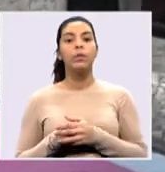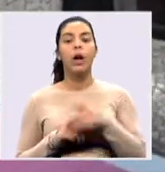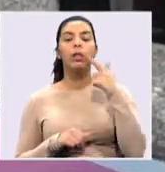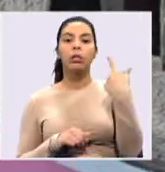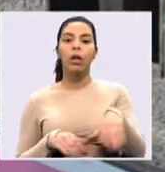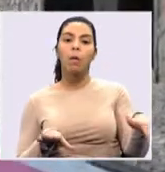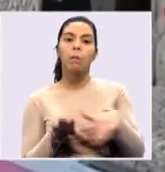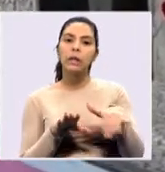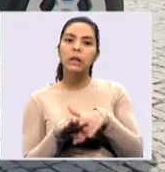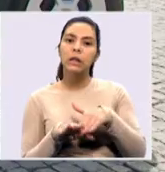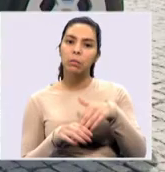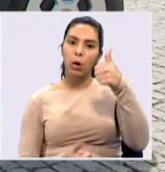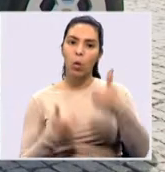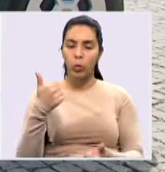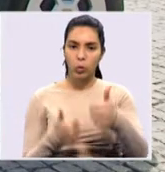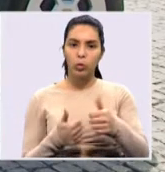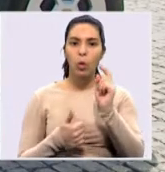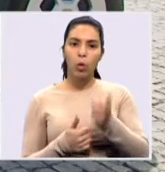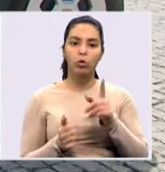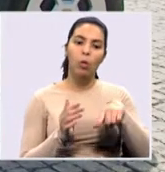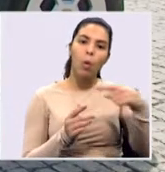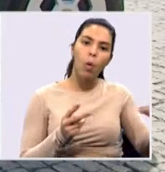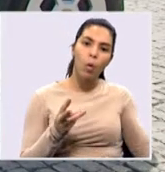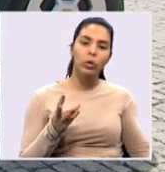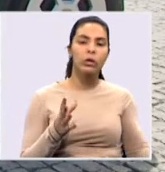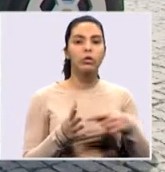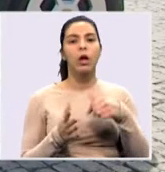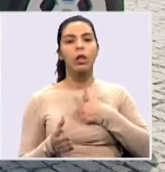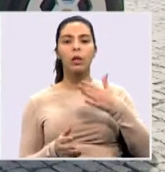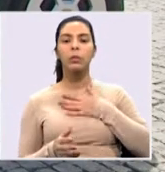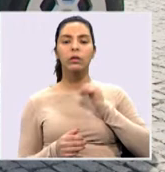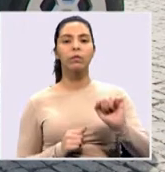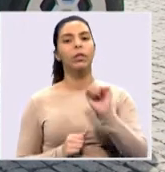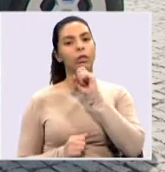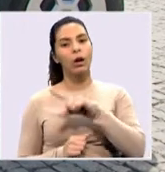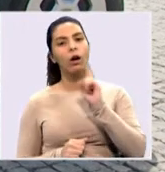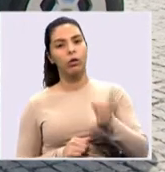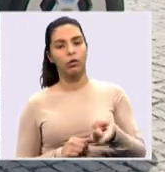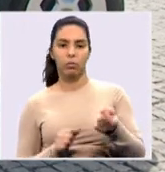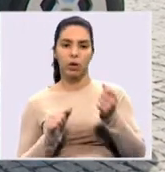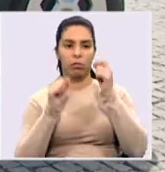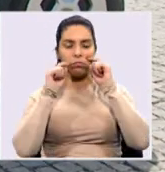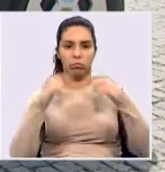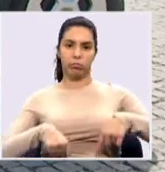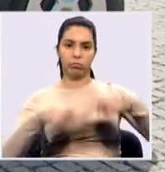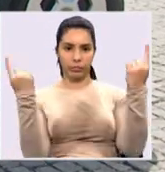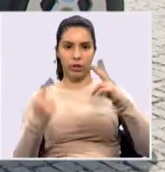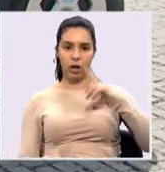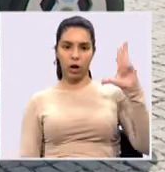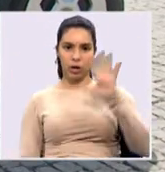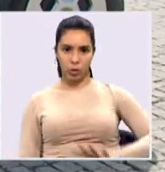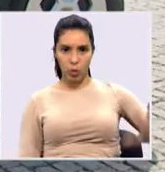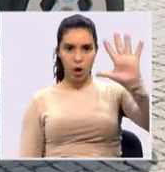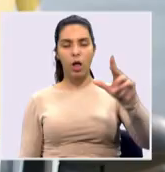internacional, com a participação neste concurso, abriu novas possibilidades. O que é que permitiu à Live Electric Tours? Reconhecimento nacional